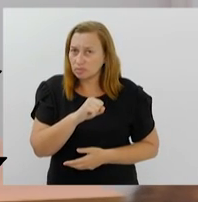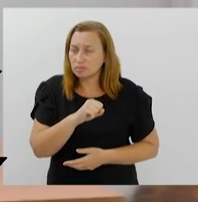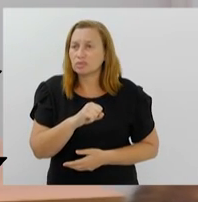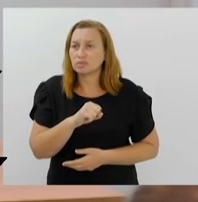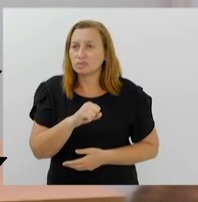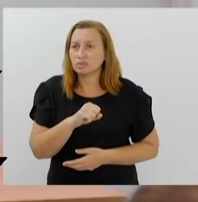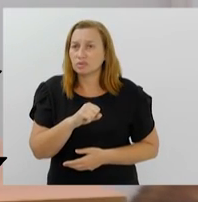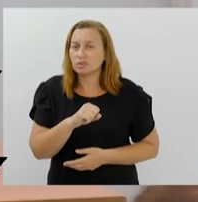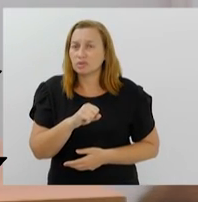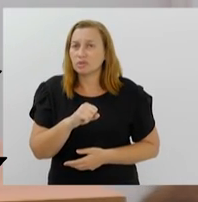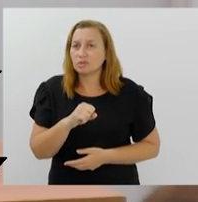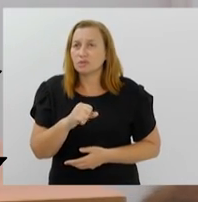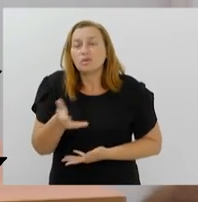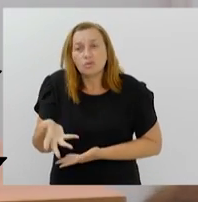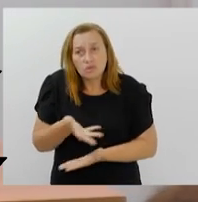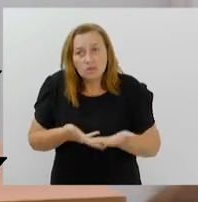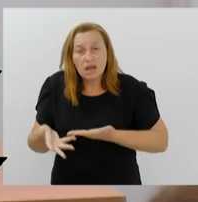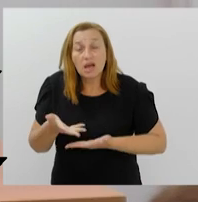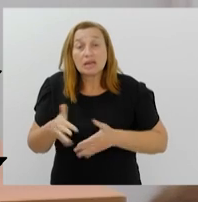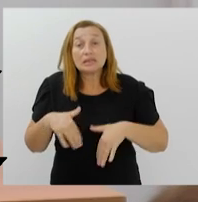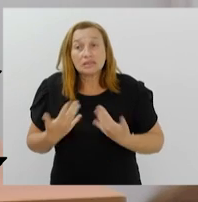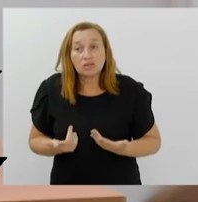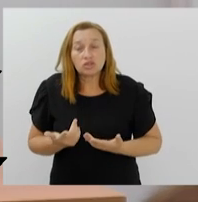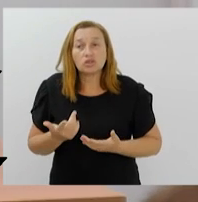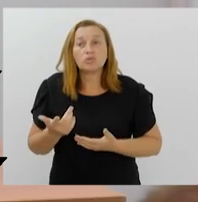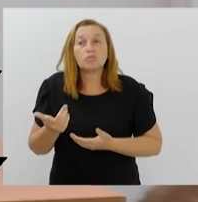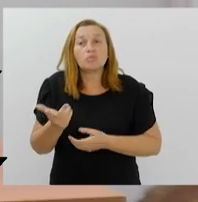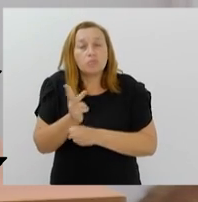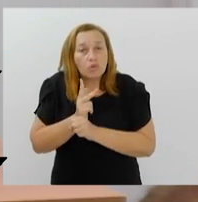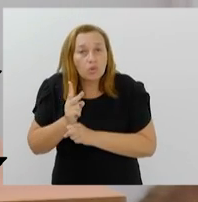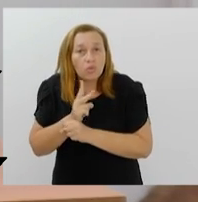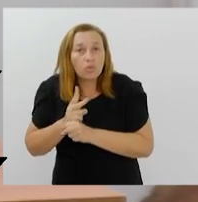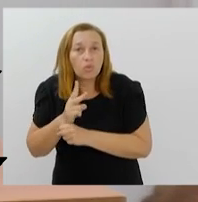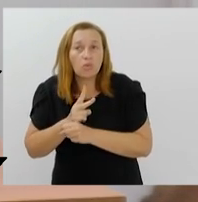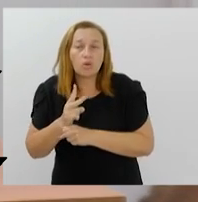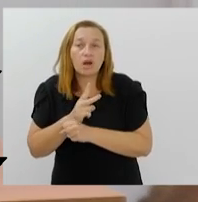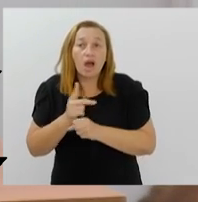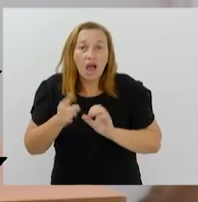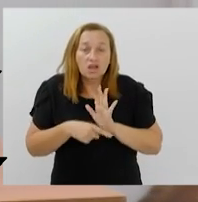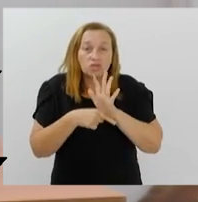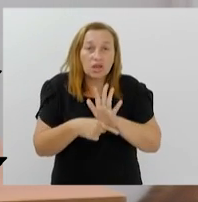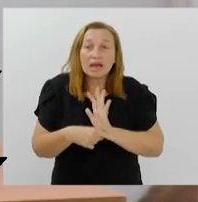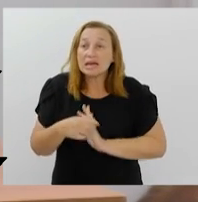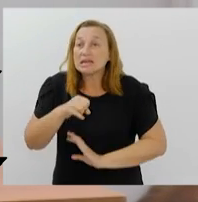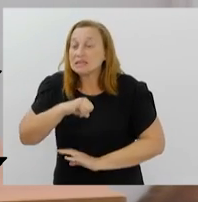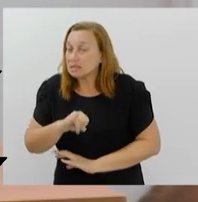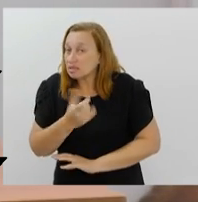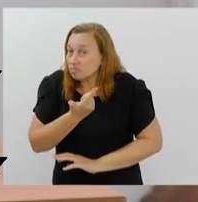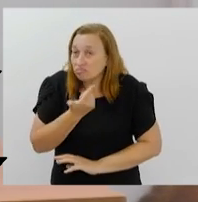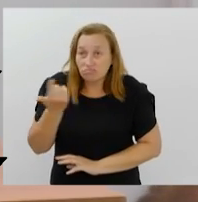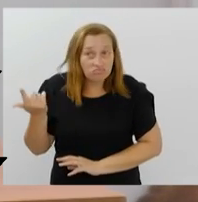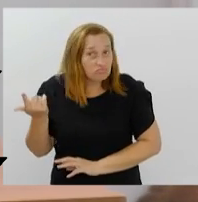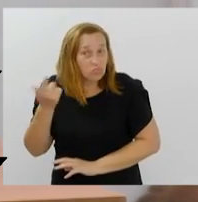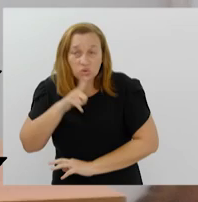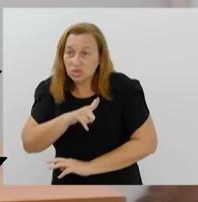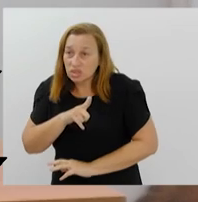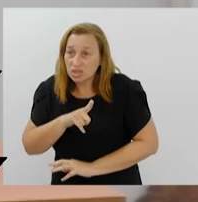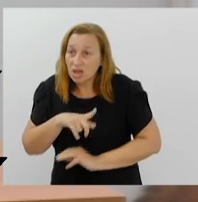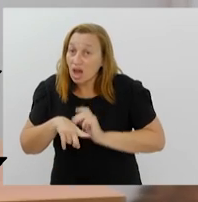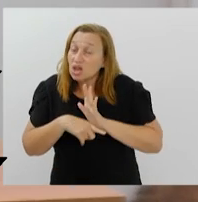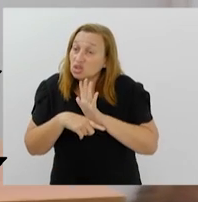100 certo então a gente procura conciliar se não for conciliado o